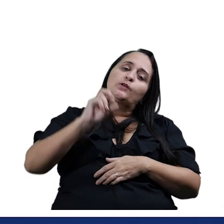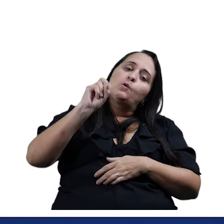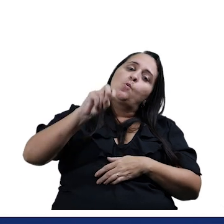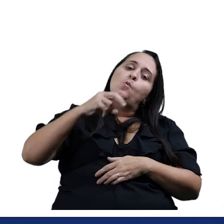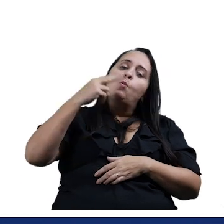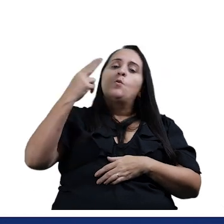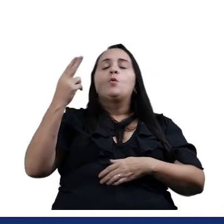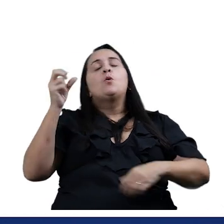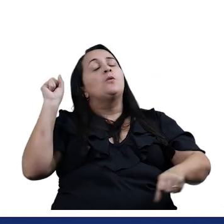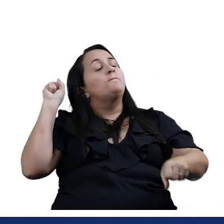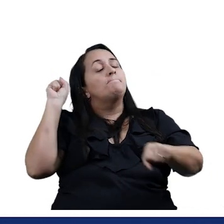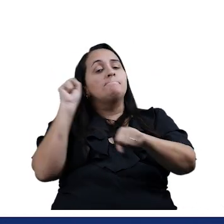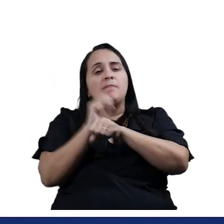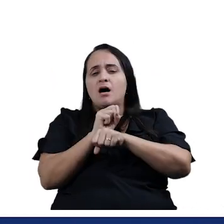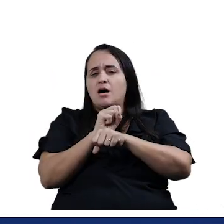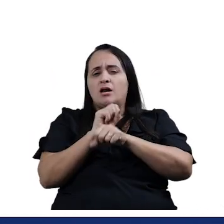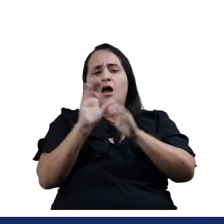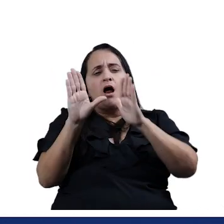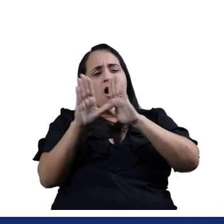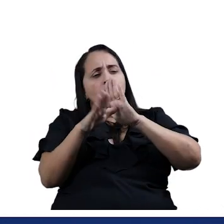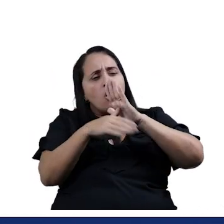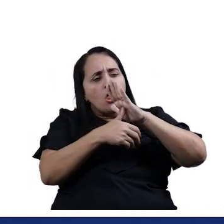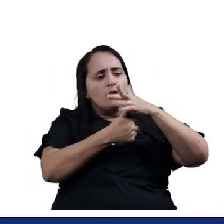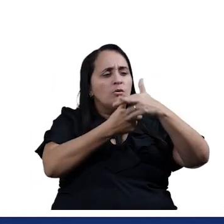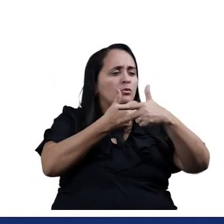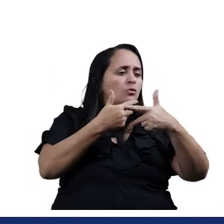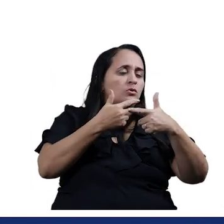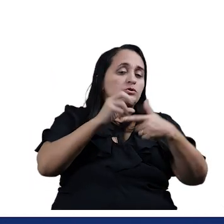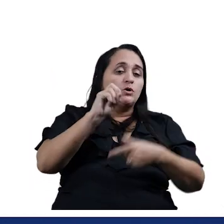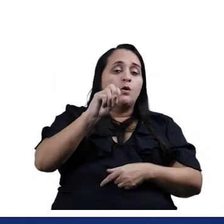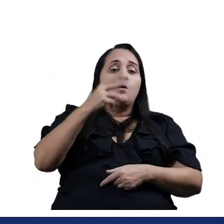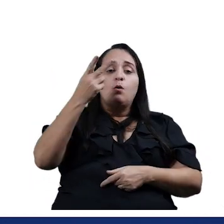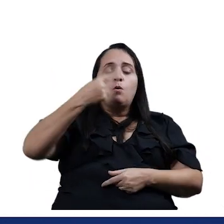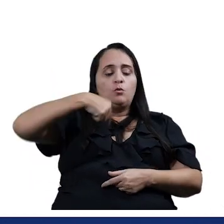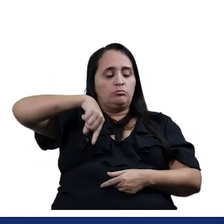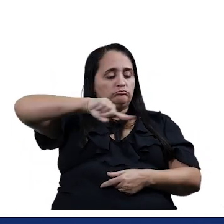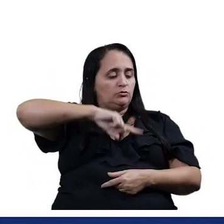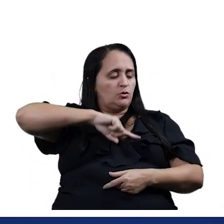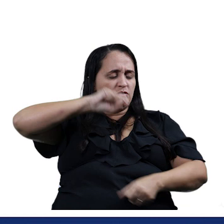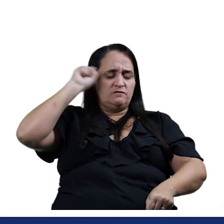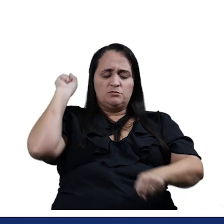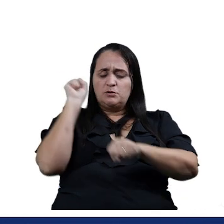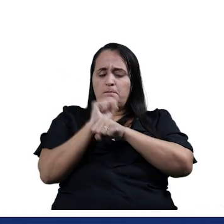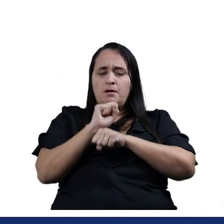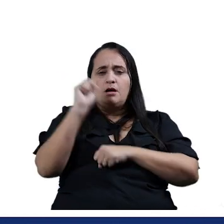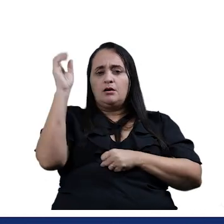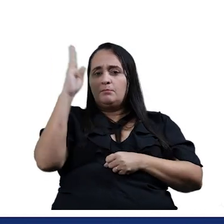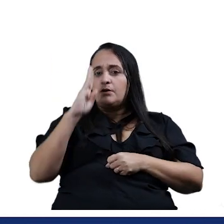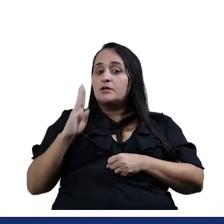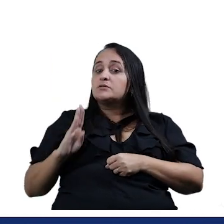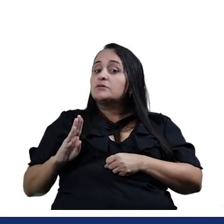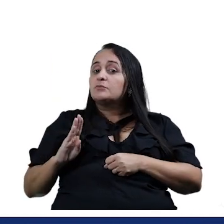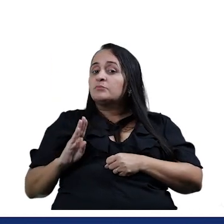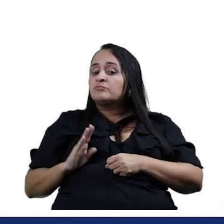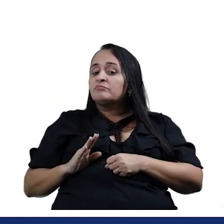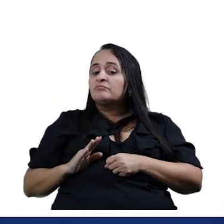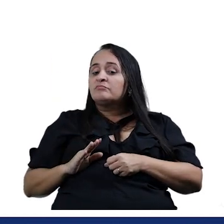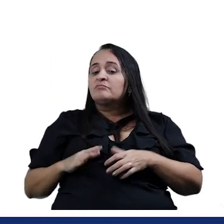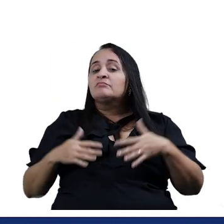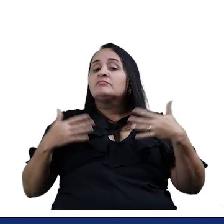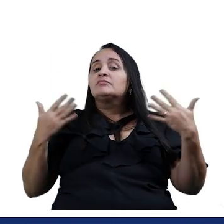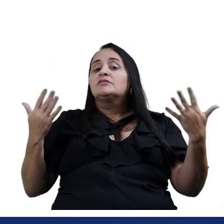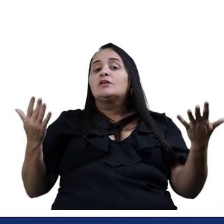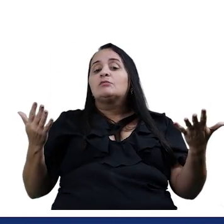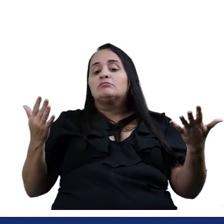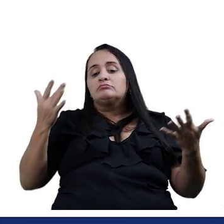Ou para a corrupção, ou paramos o Brasil. Ou seja, as pessoas que